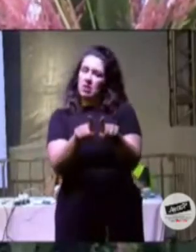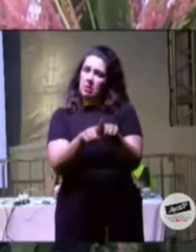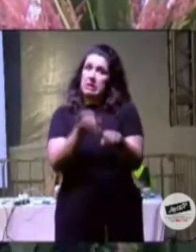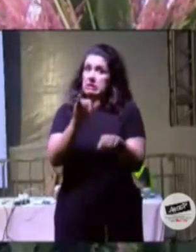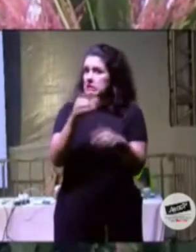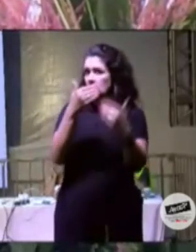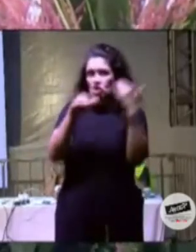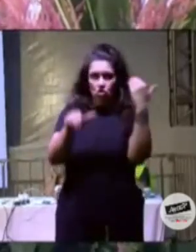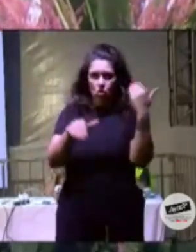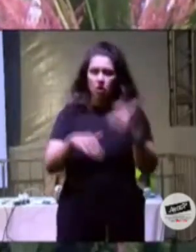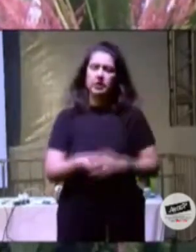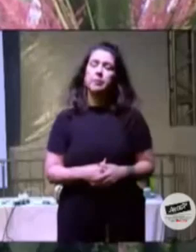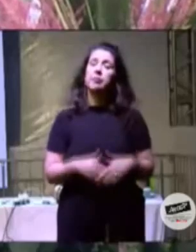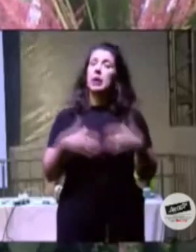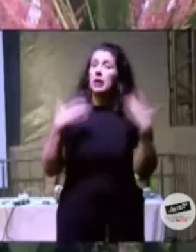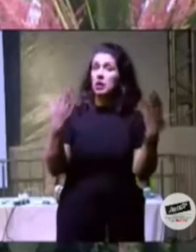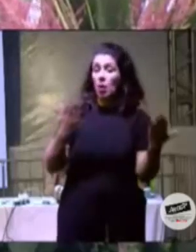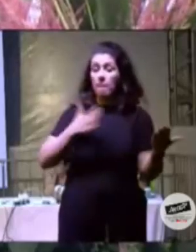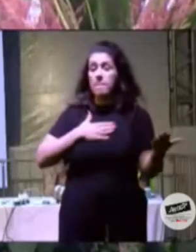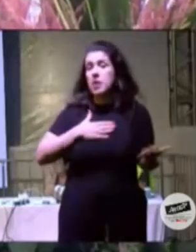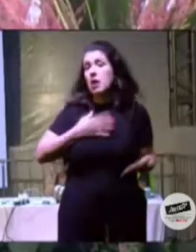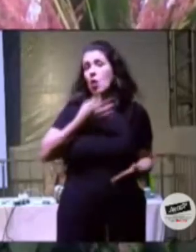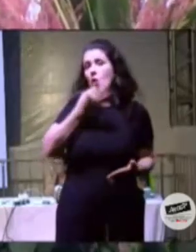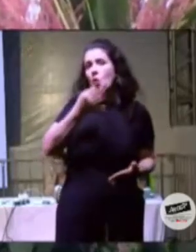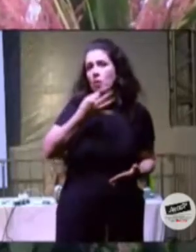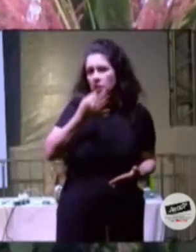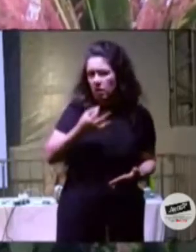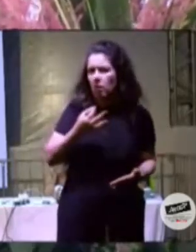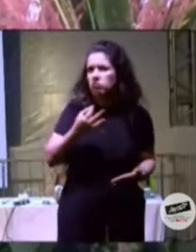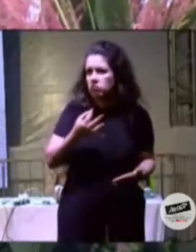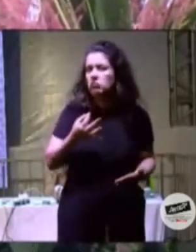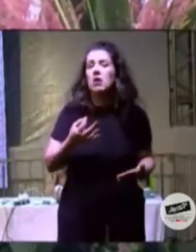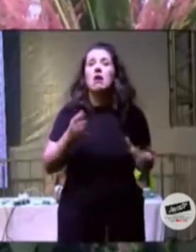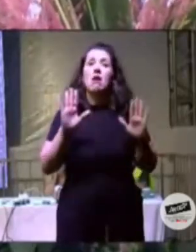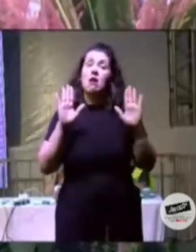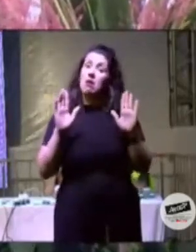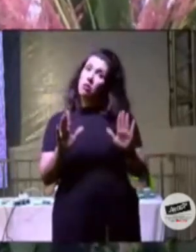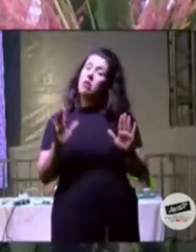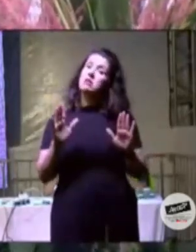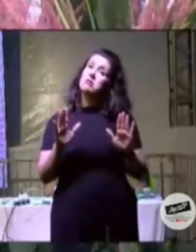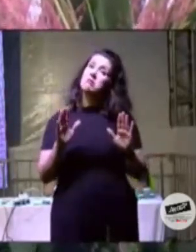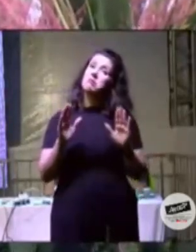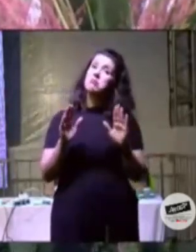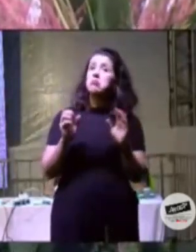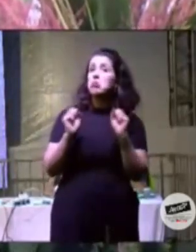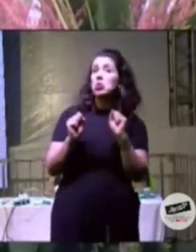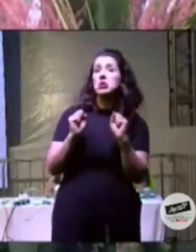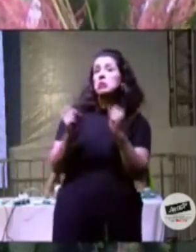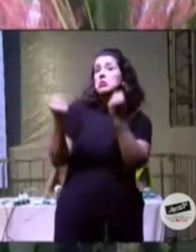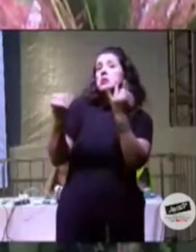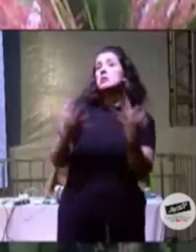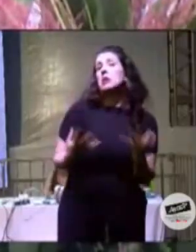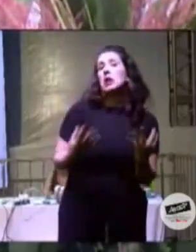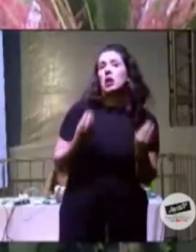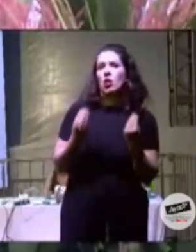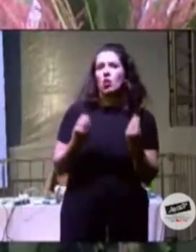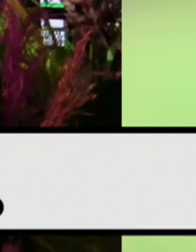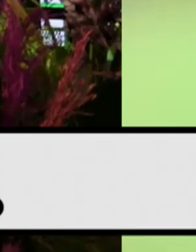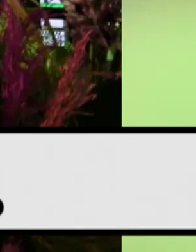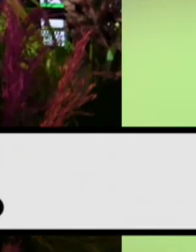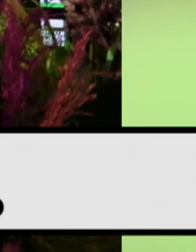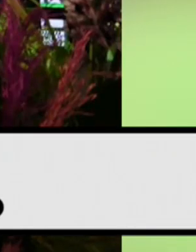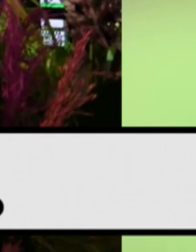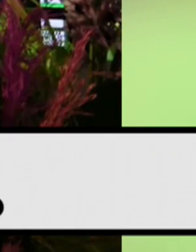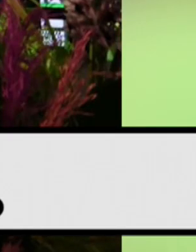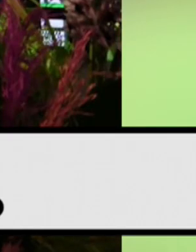de 1.700 professores de diversas regiões do estado de São Paulo chegaram nessa sexta-feira, dia 1º de setembro, na cidade